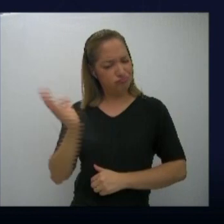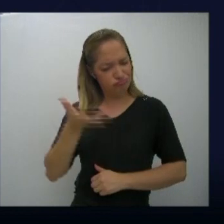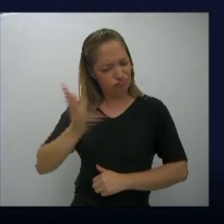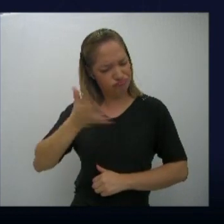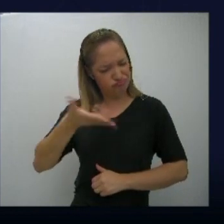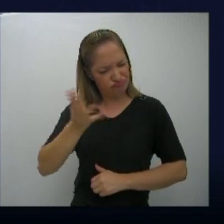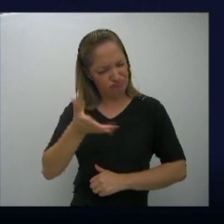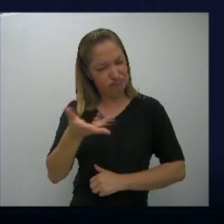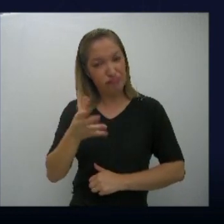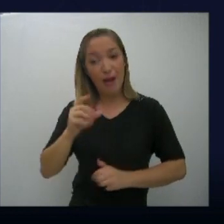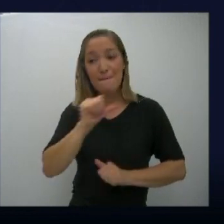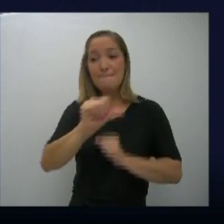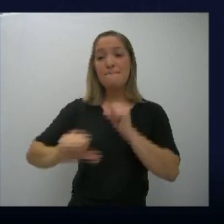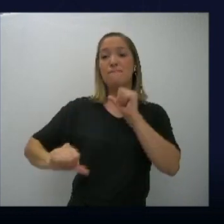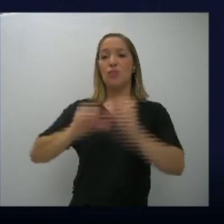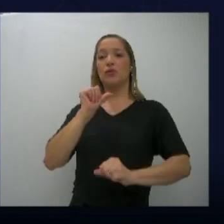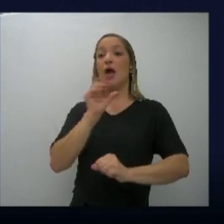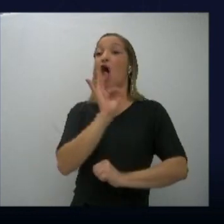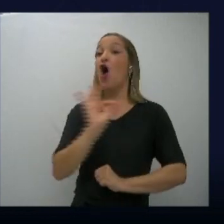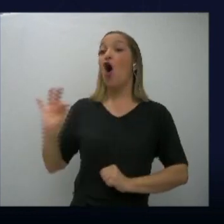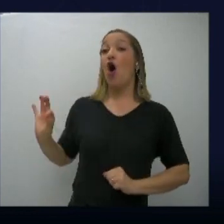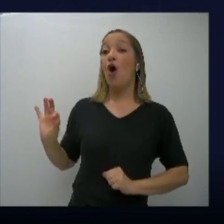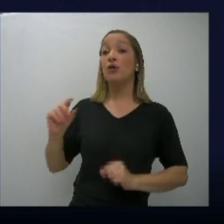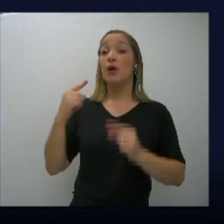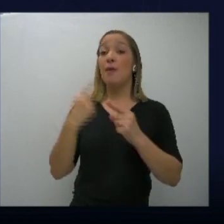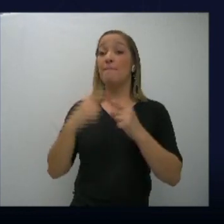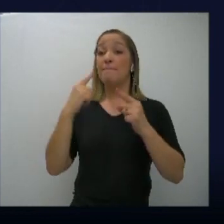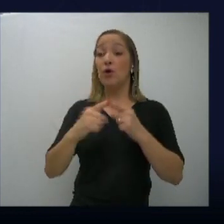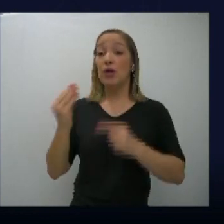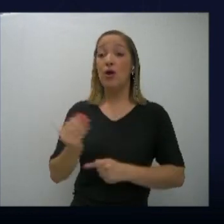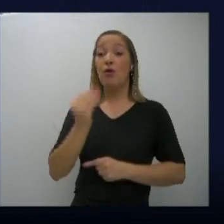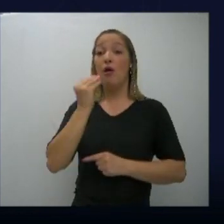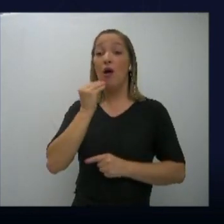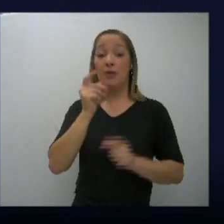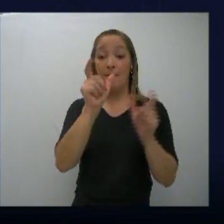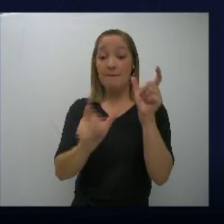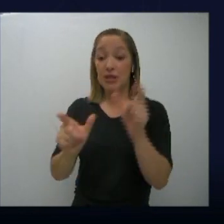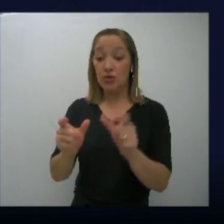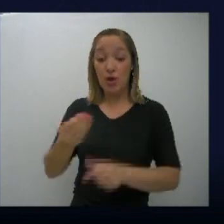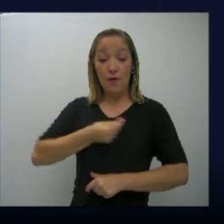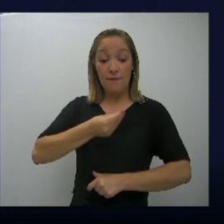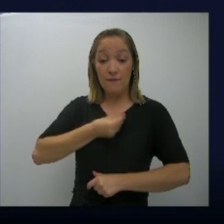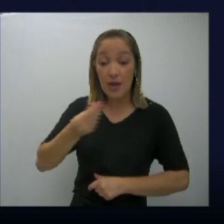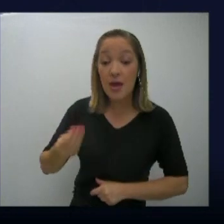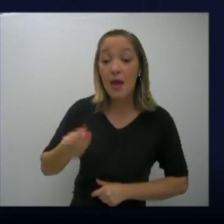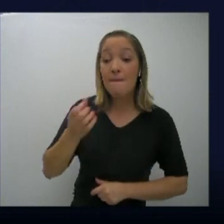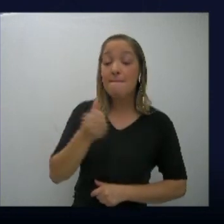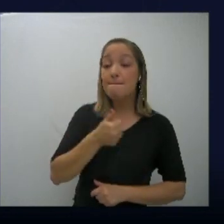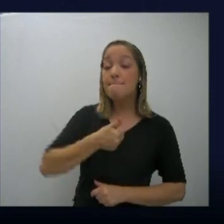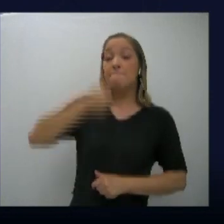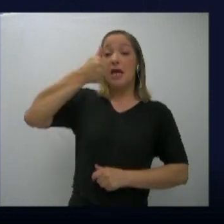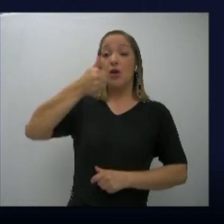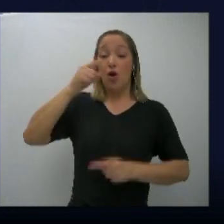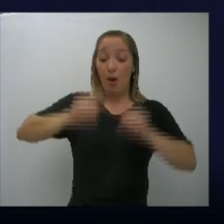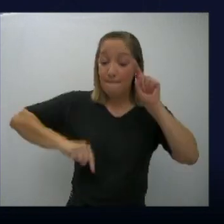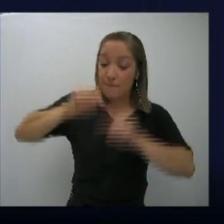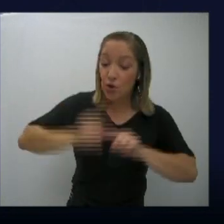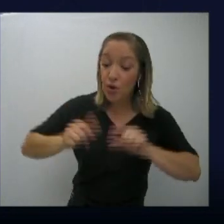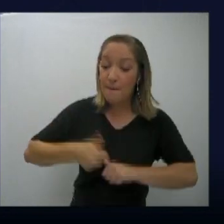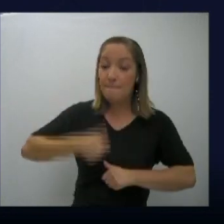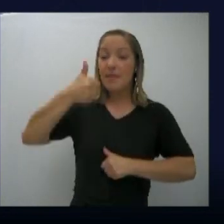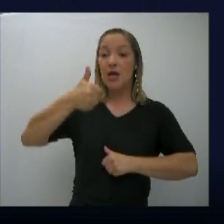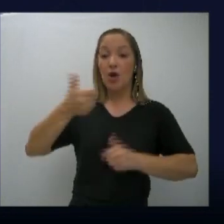agressivo a mudança O que é ótimo quê que oportunidade de pessoas de verem melhor com produtos melhores com serviço de mais qualidade